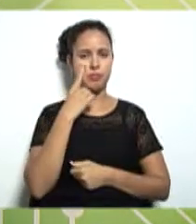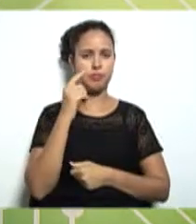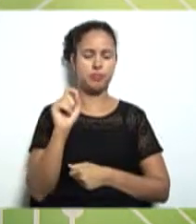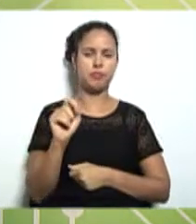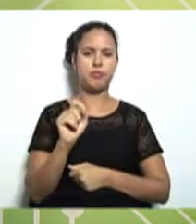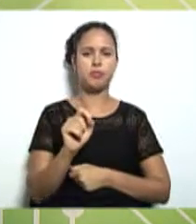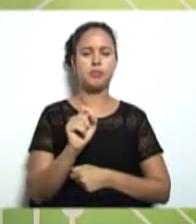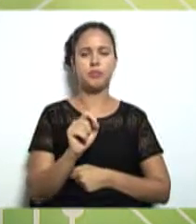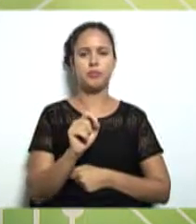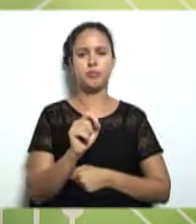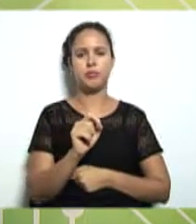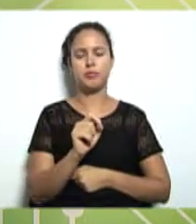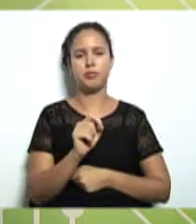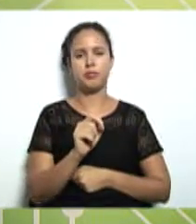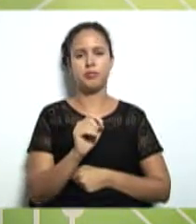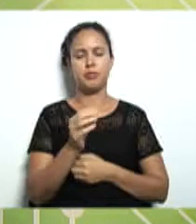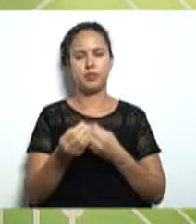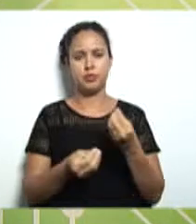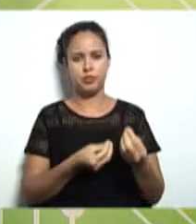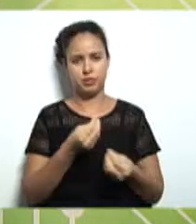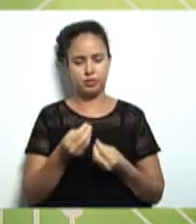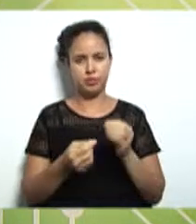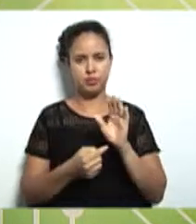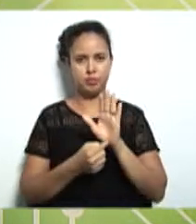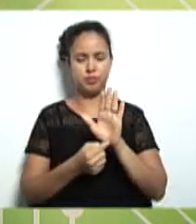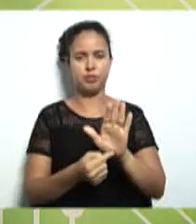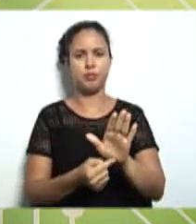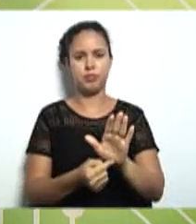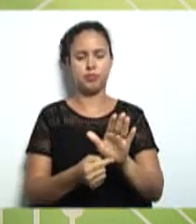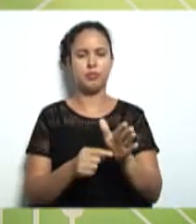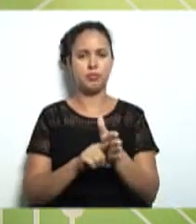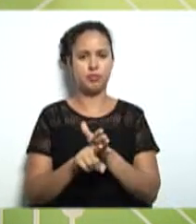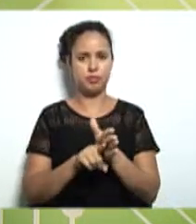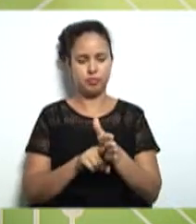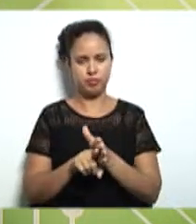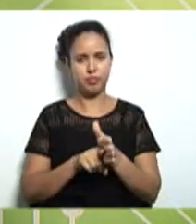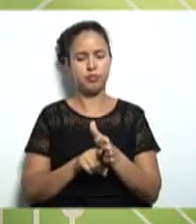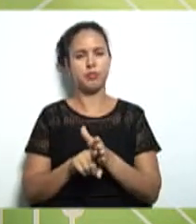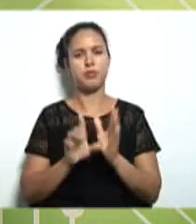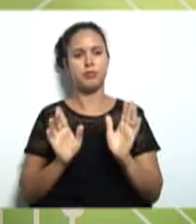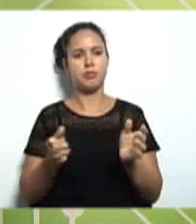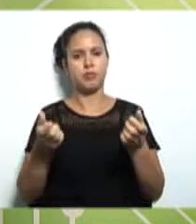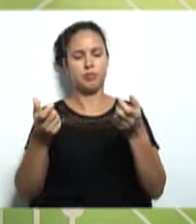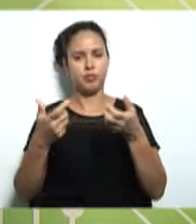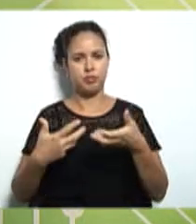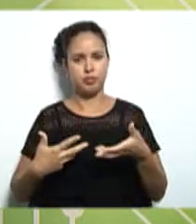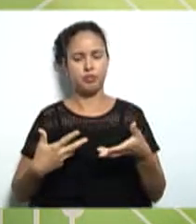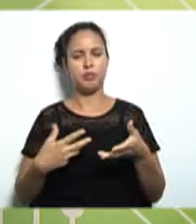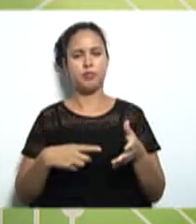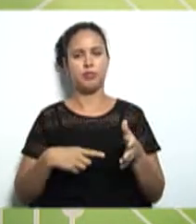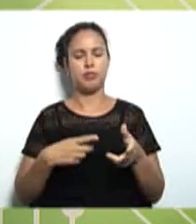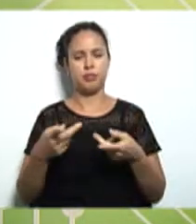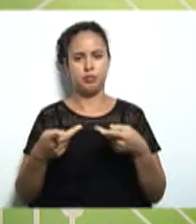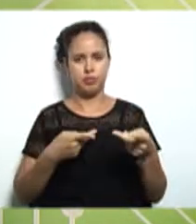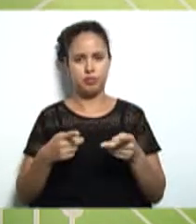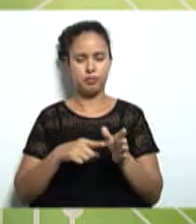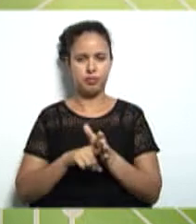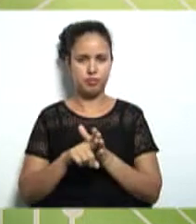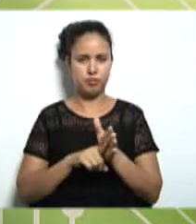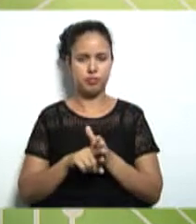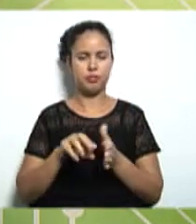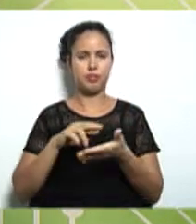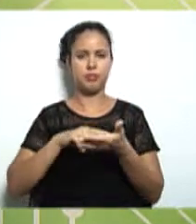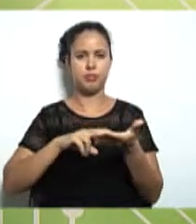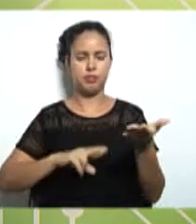né, a questão da apresentação de pesquisa. Então nós falamos, né, do projeto de pesquisa, nós falamos da